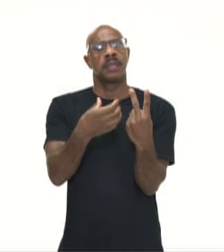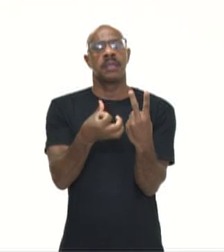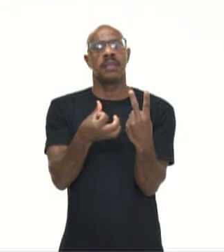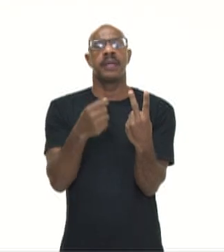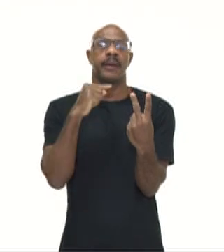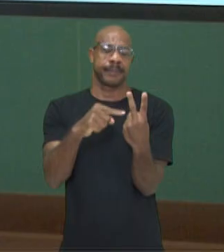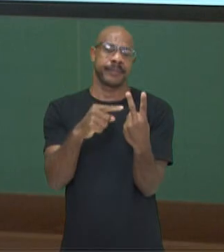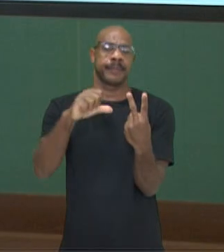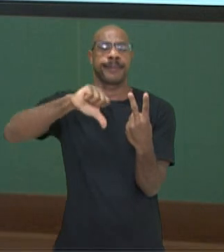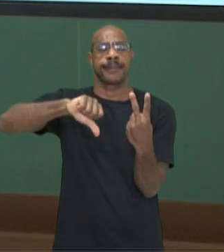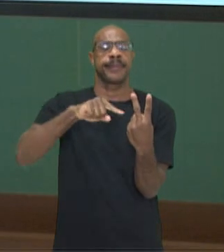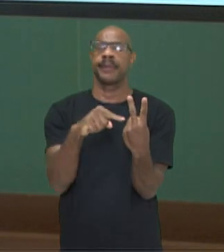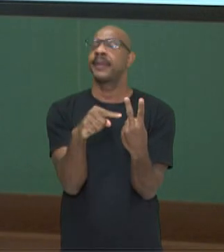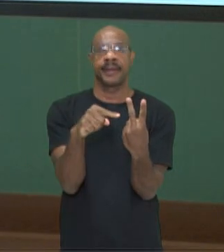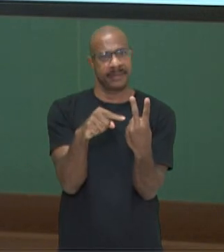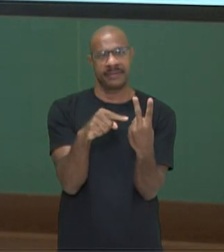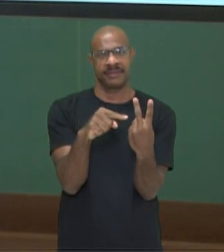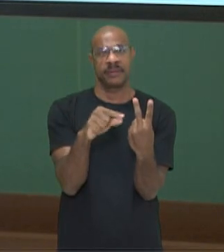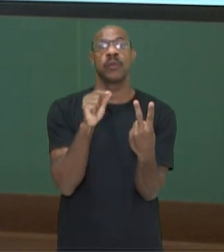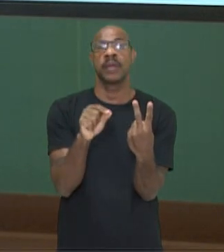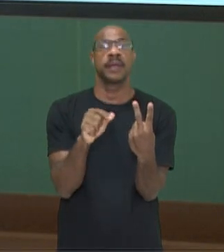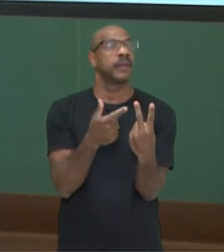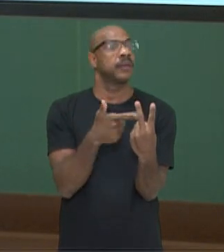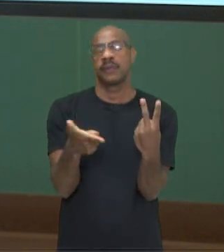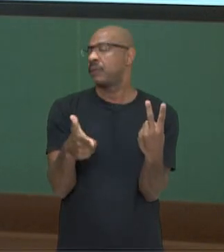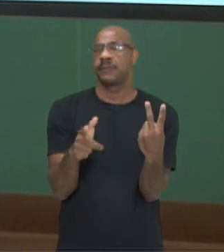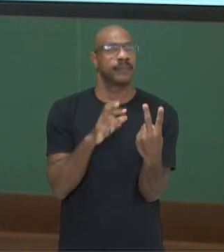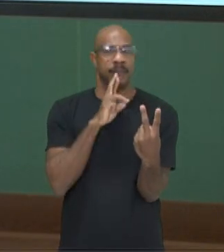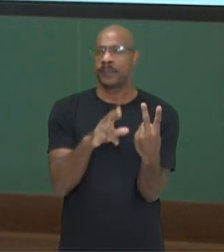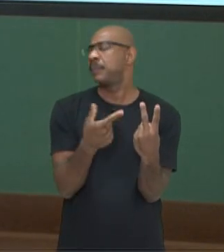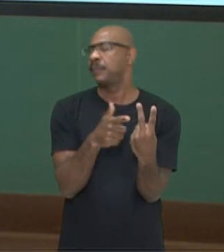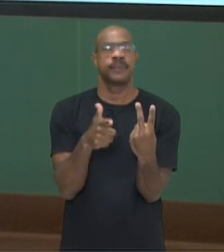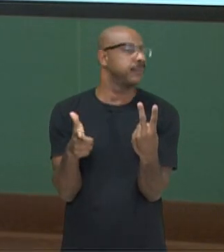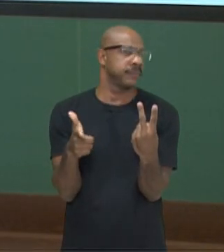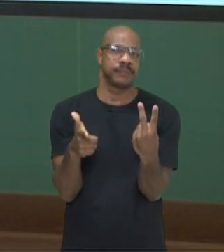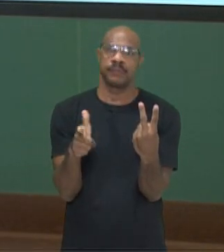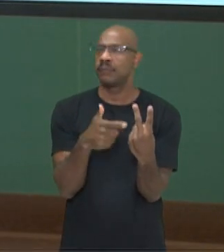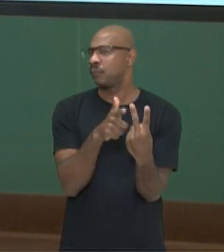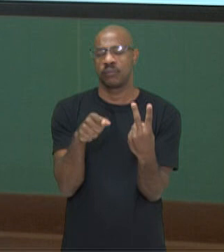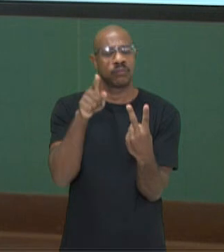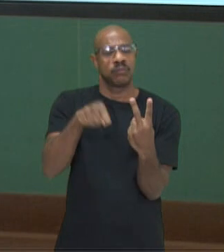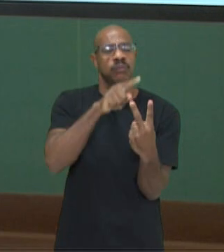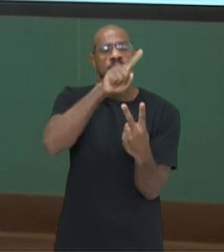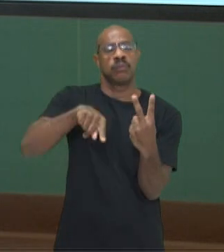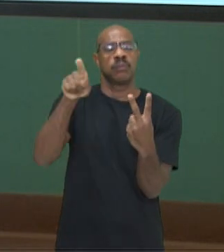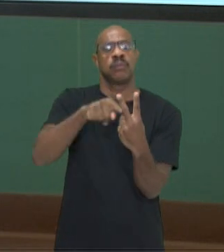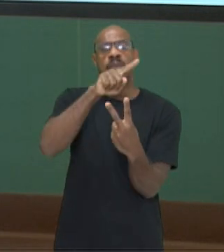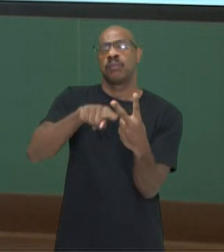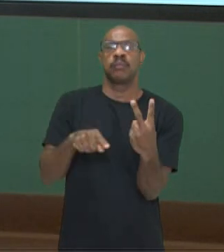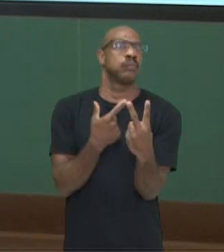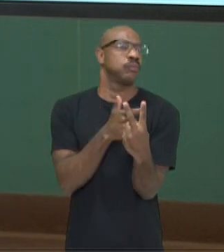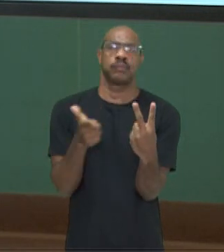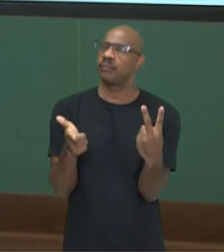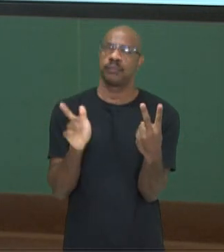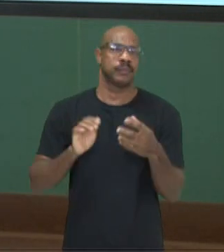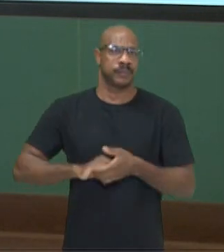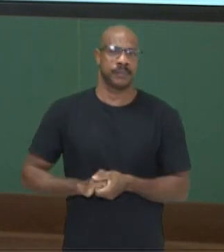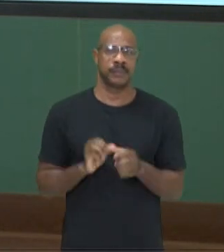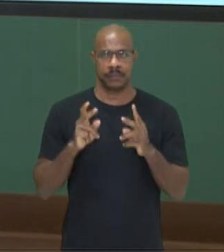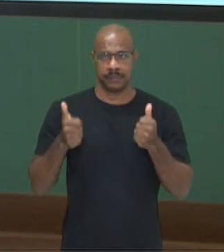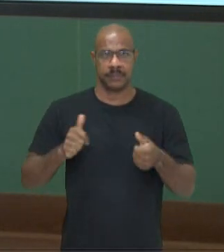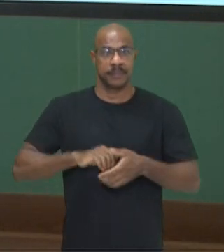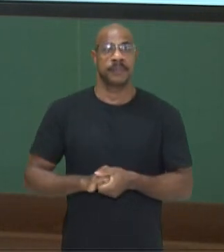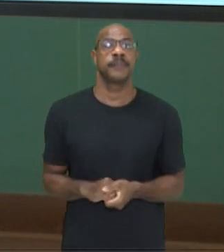E como a professora acabou de falar para vocês, não existe raiz quadrada de número negativo,